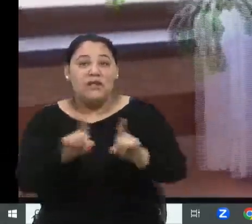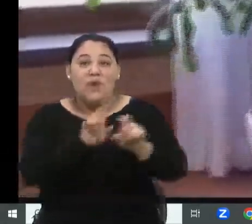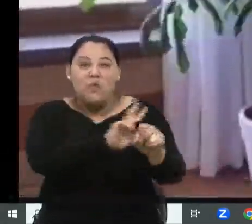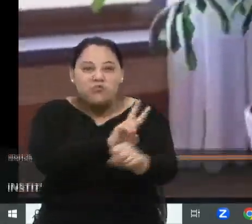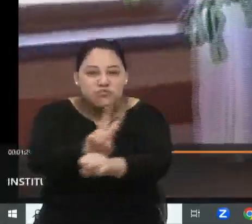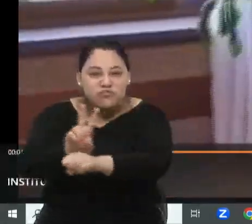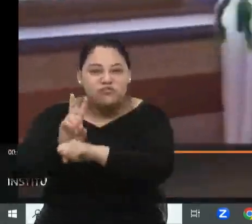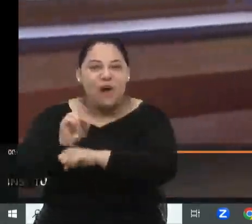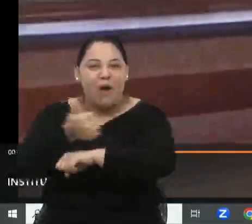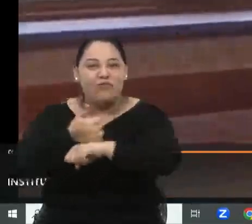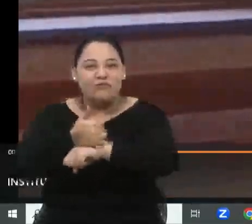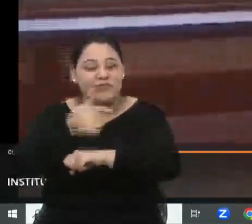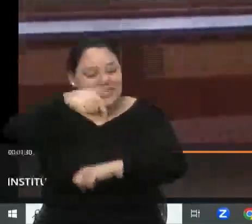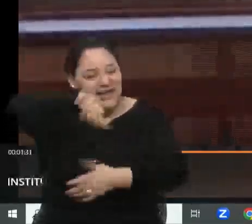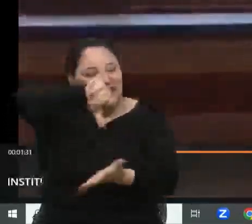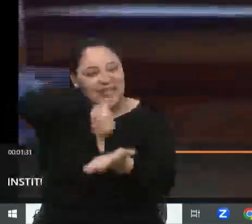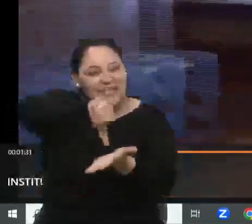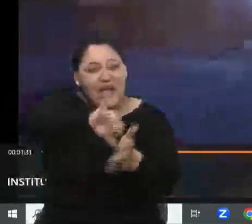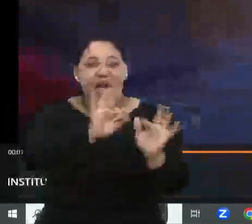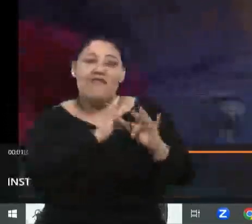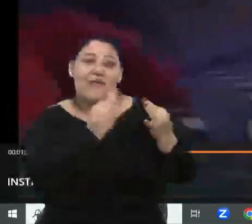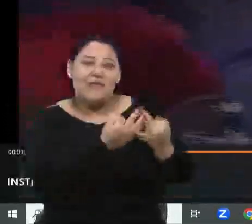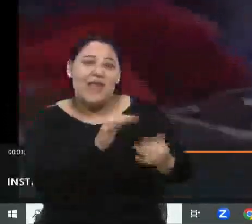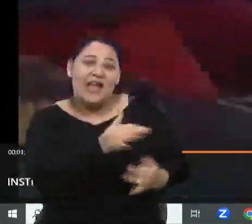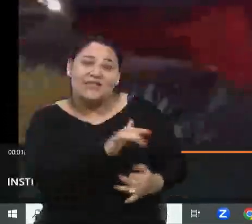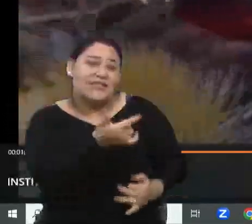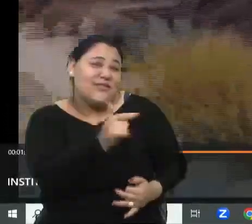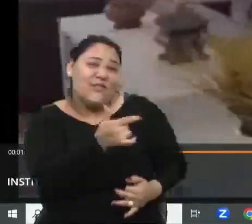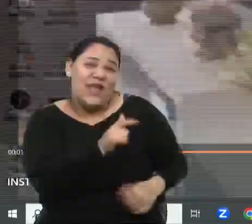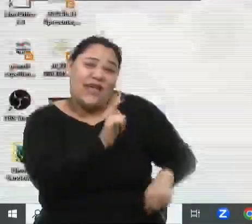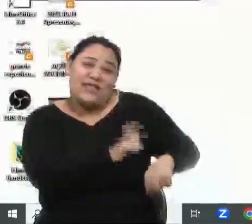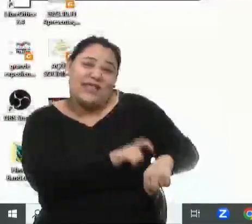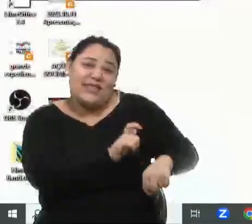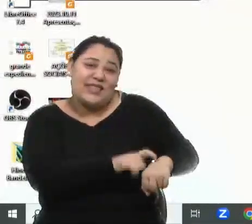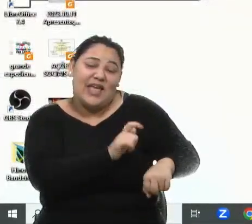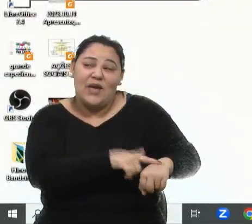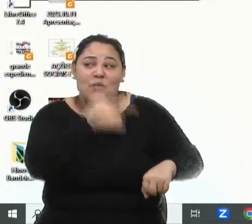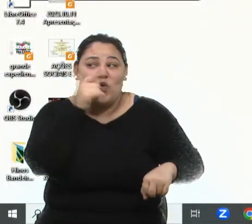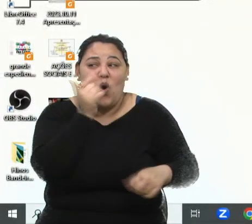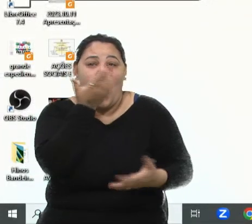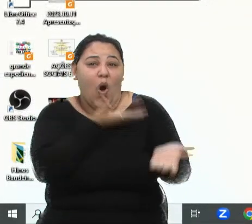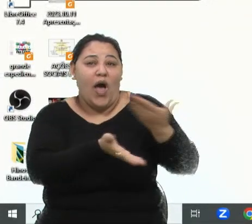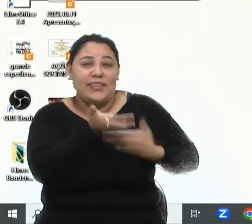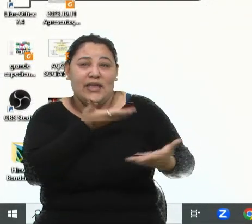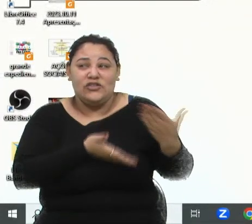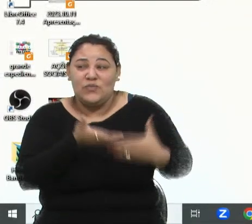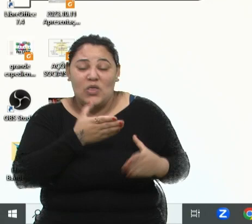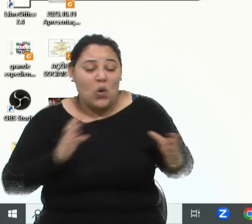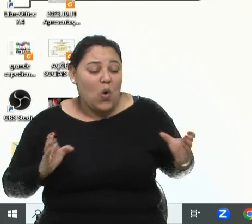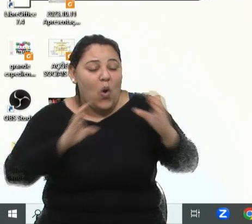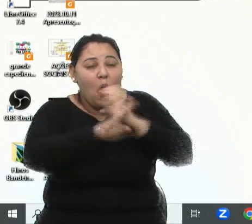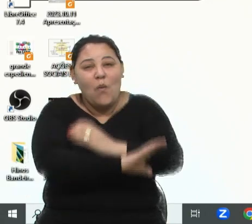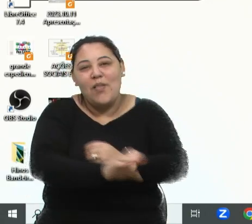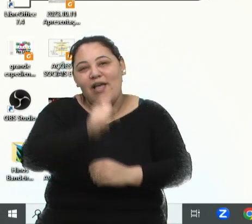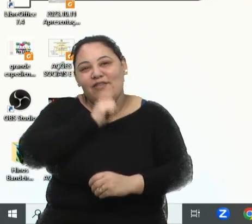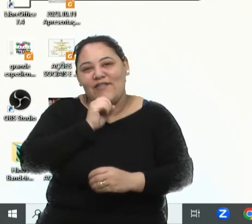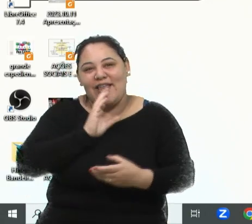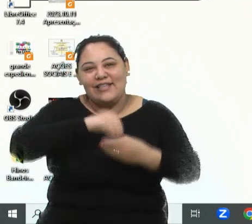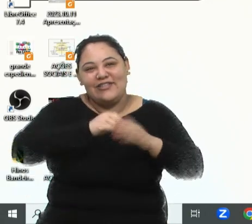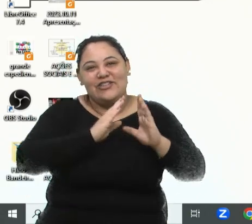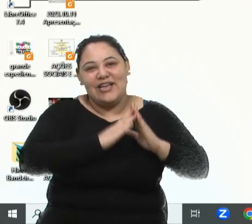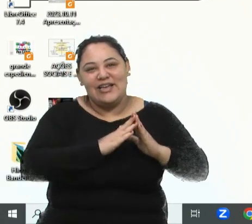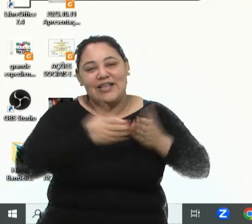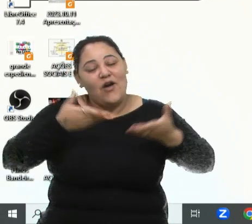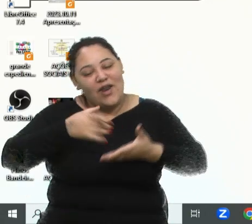Convida a família que nem sempre tem condições de prestar um atendimento integral ao idoso na sua casa,